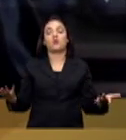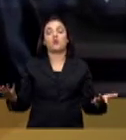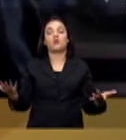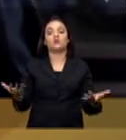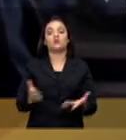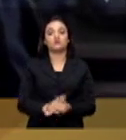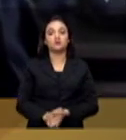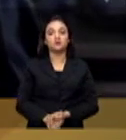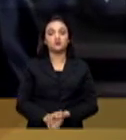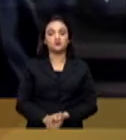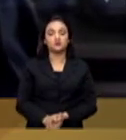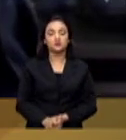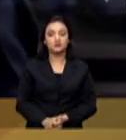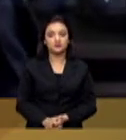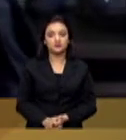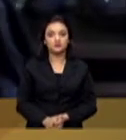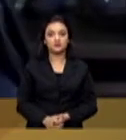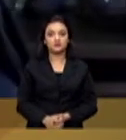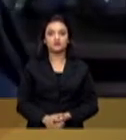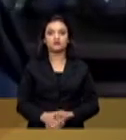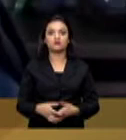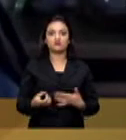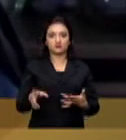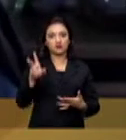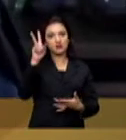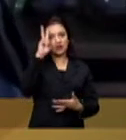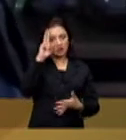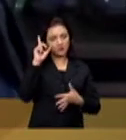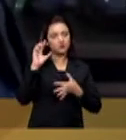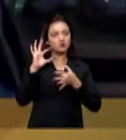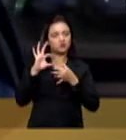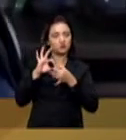filiar. Apenas relembrando, e o doutor Gustavo já